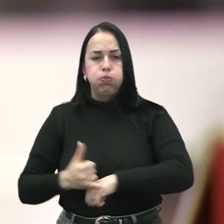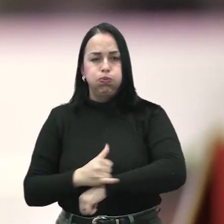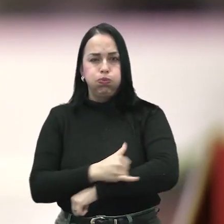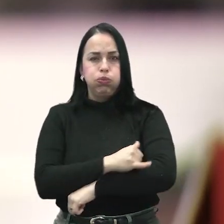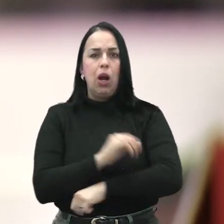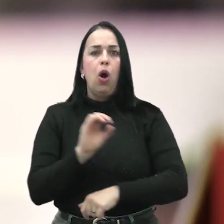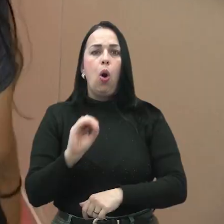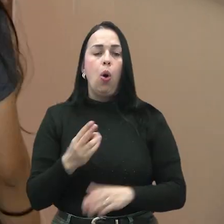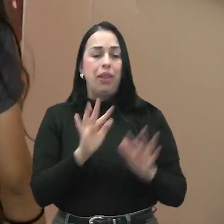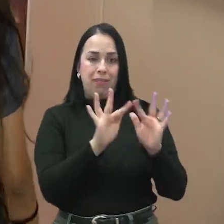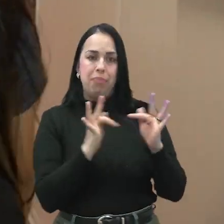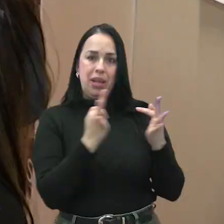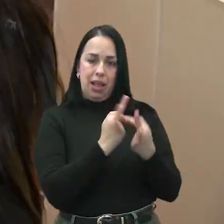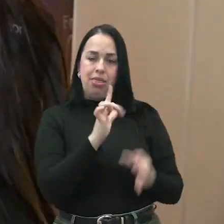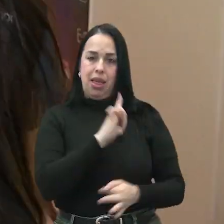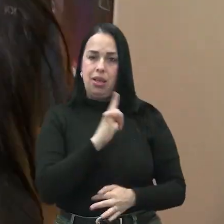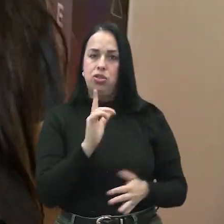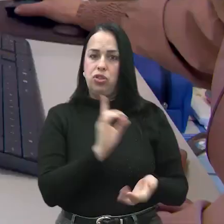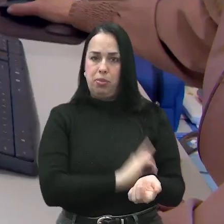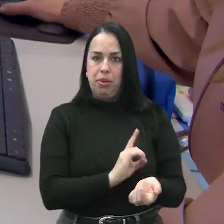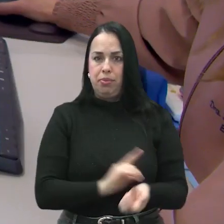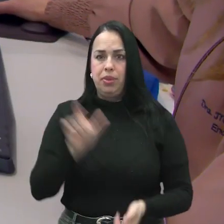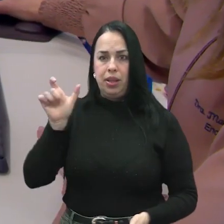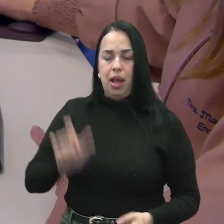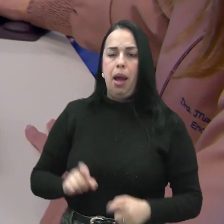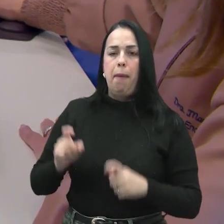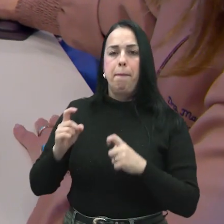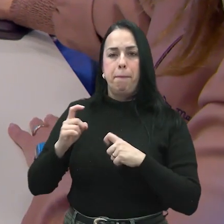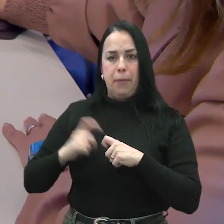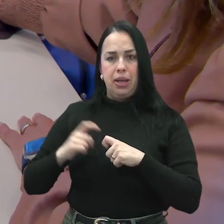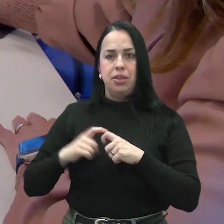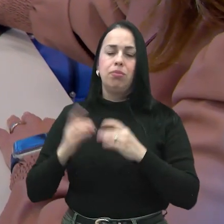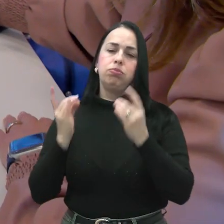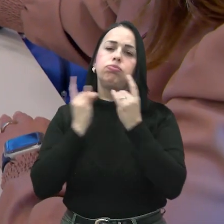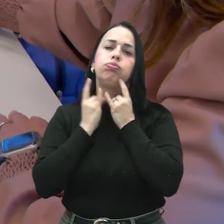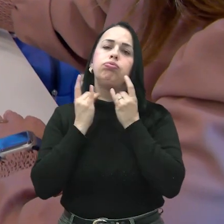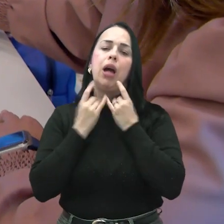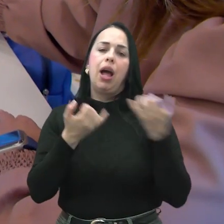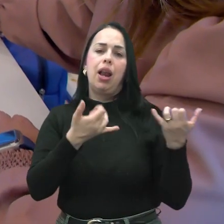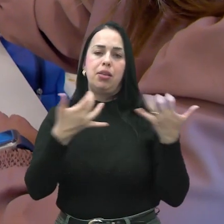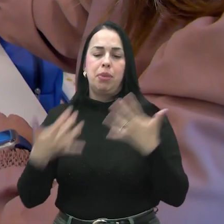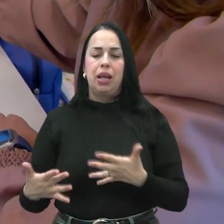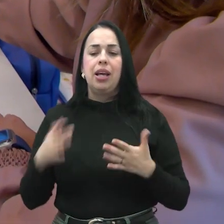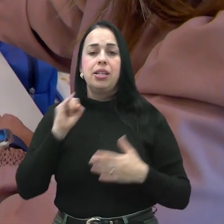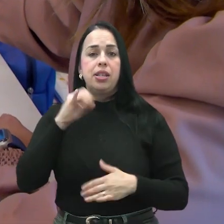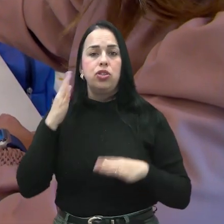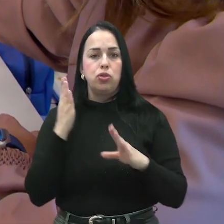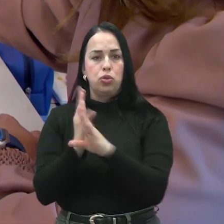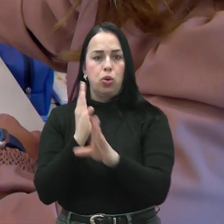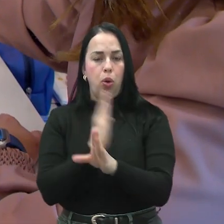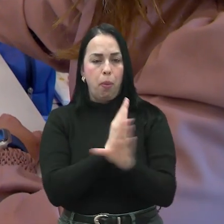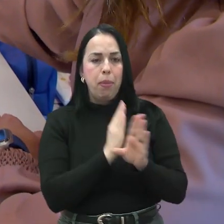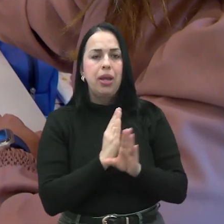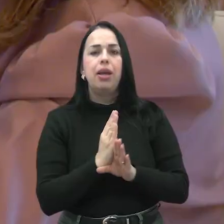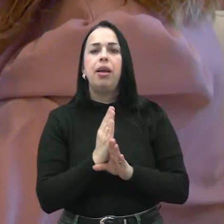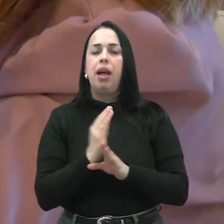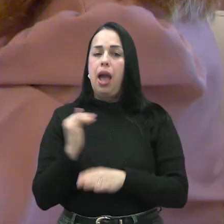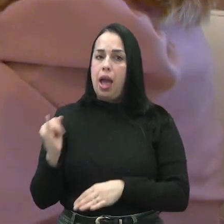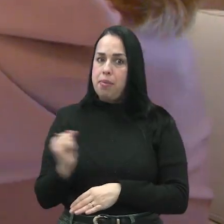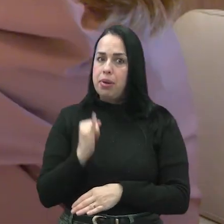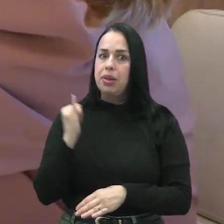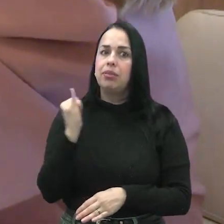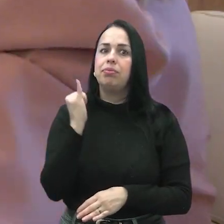de excesso de peso ou histórico familiar. A endocrinologista destaca que o rastreamento precoce permite identificar casos